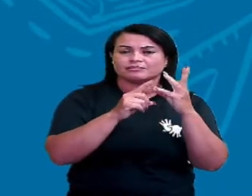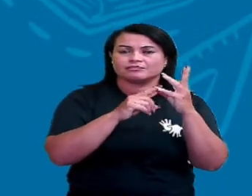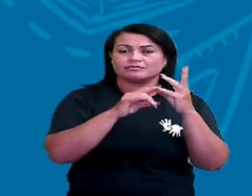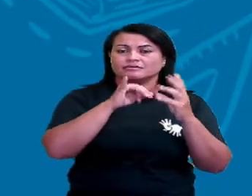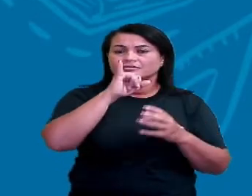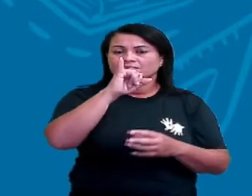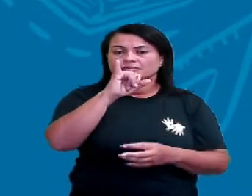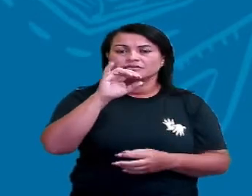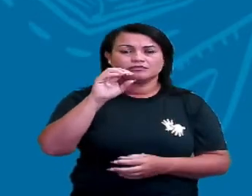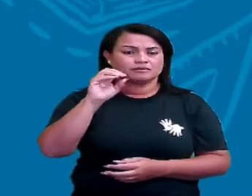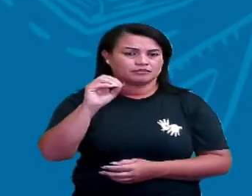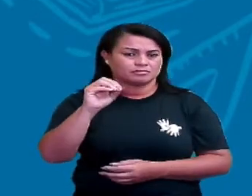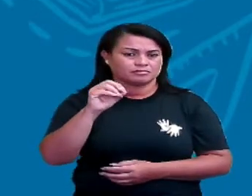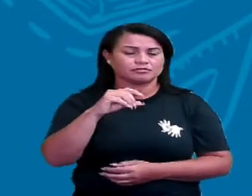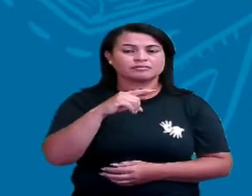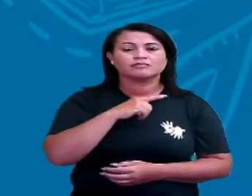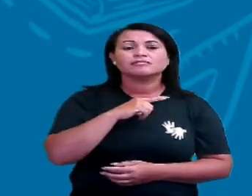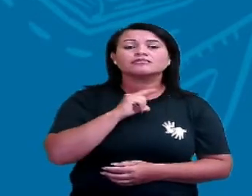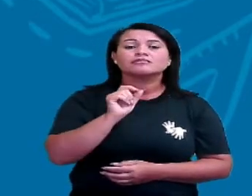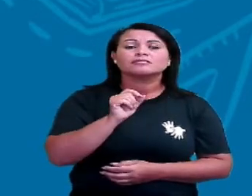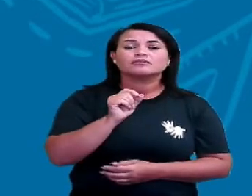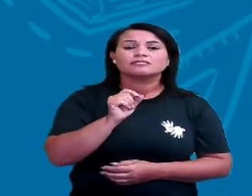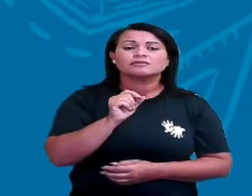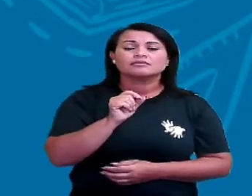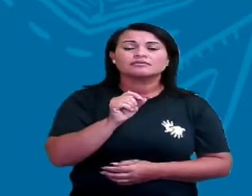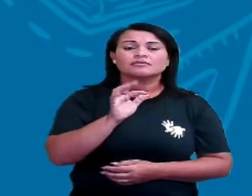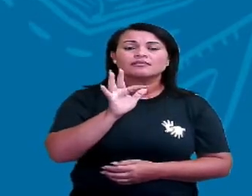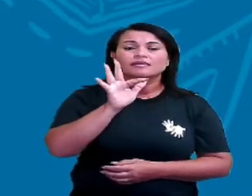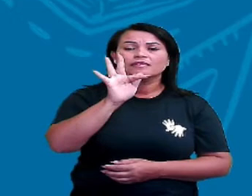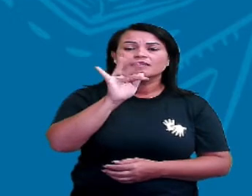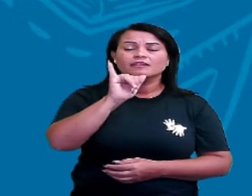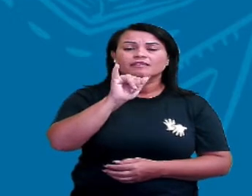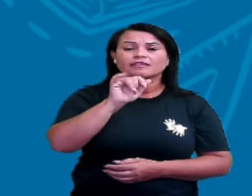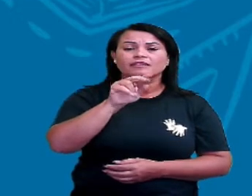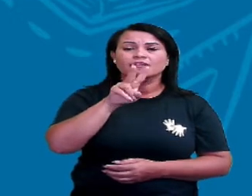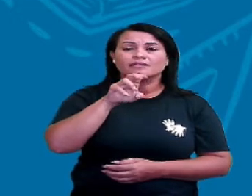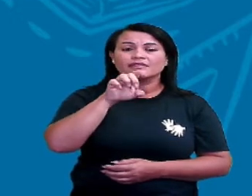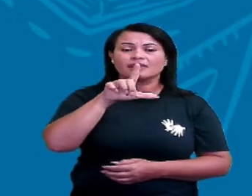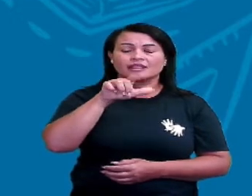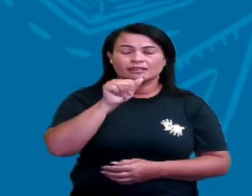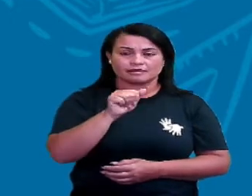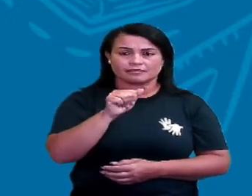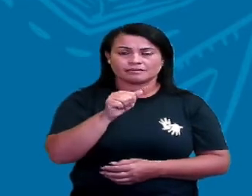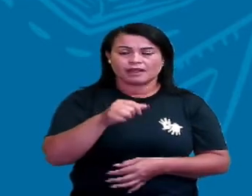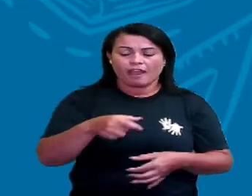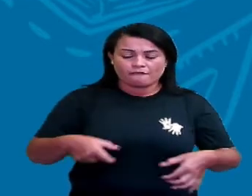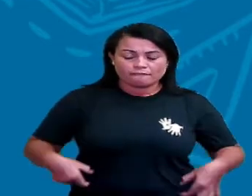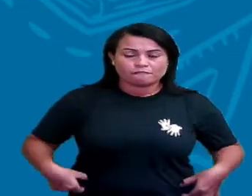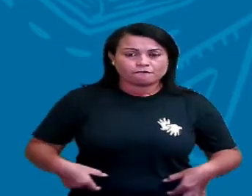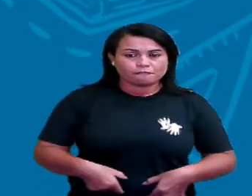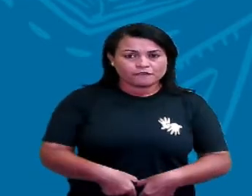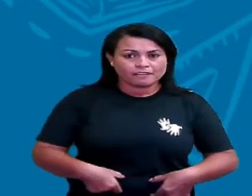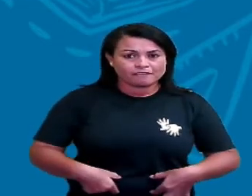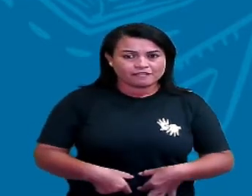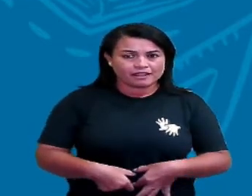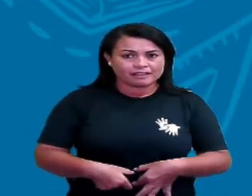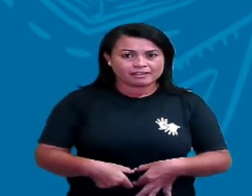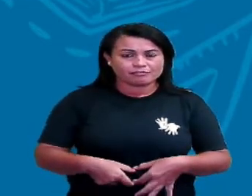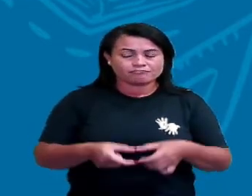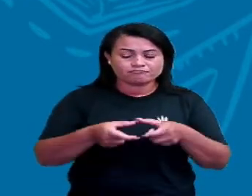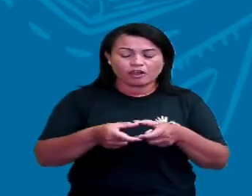o O. Aqui eu tenho, ó, fivela. Eu já tenho o F, que vai fazer o sonzinho do